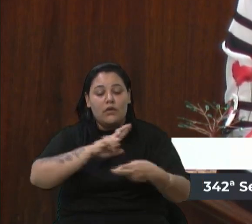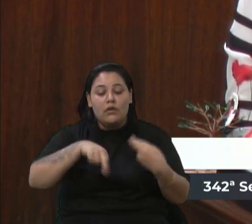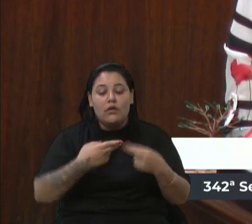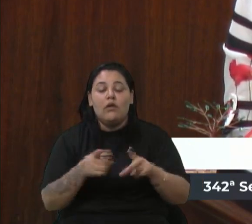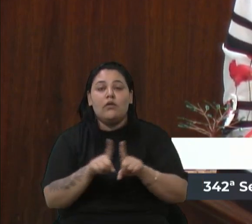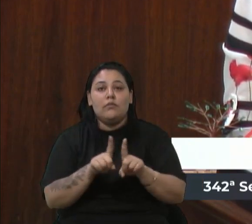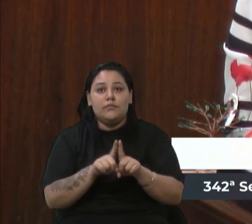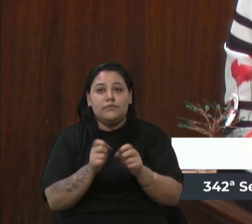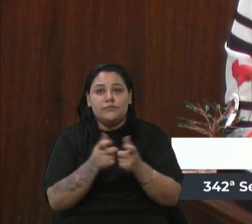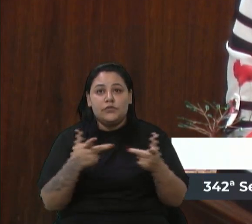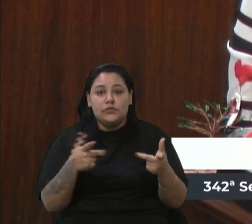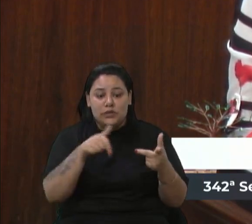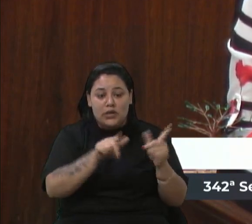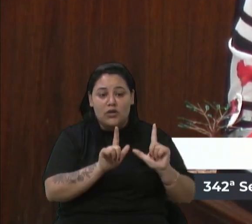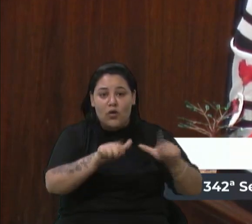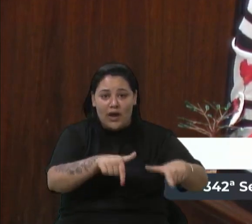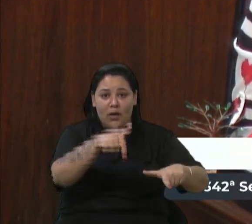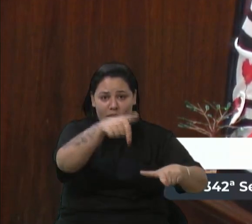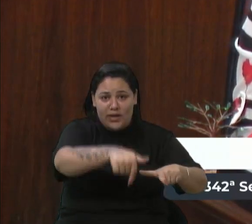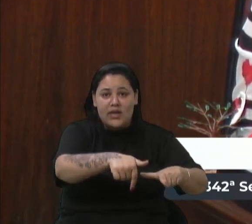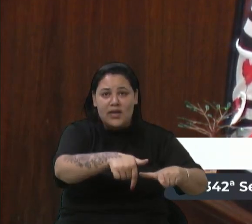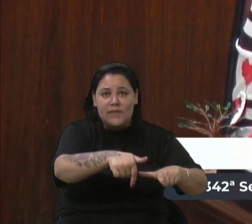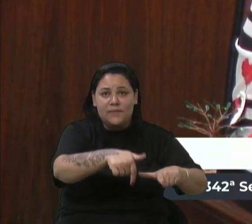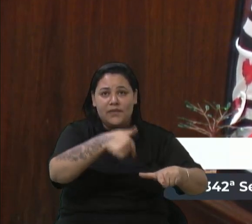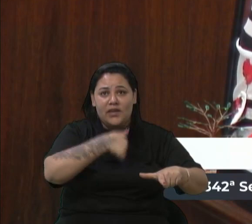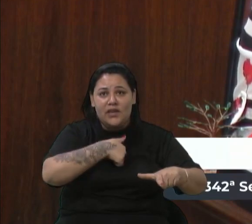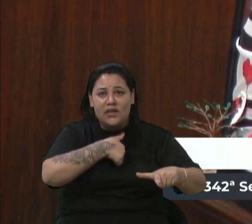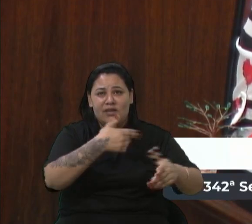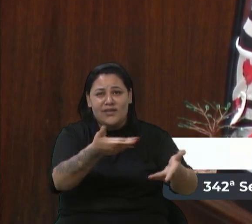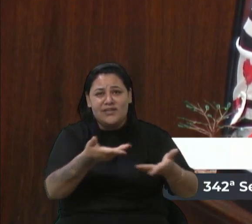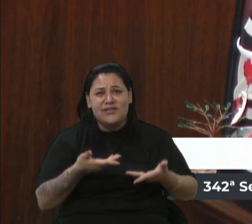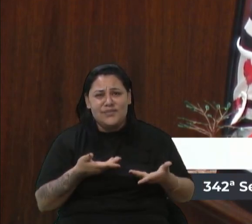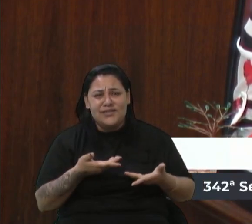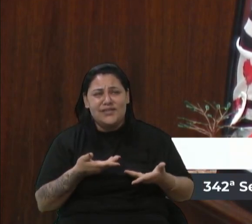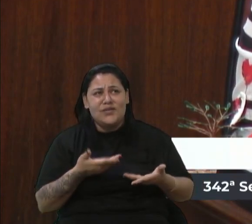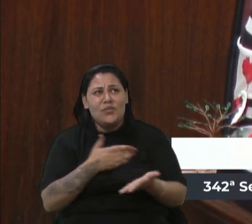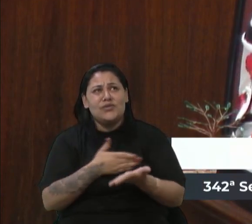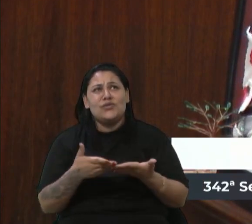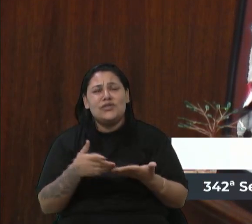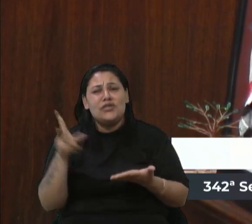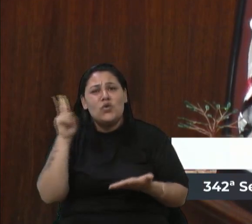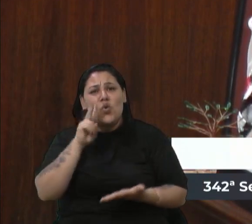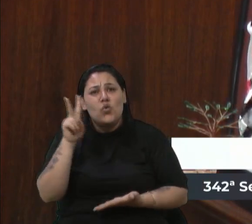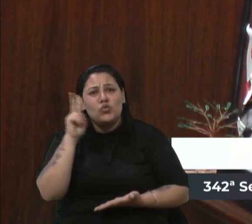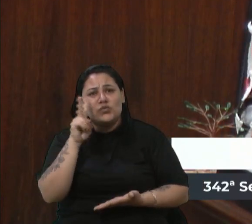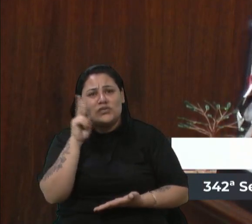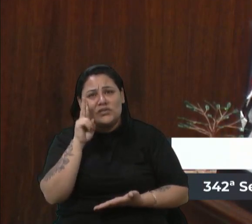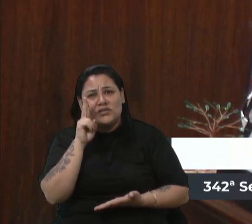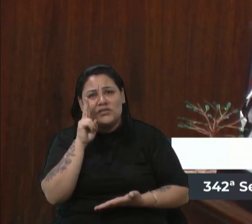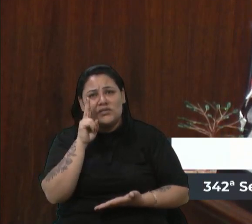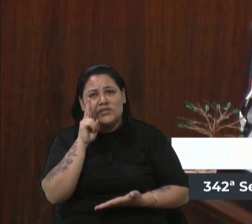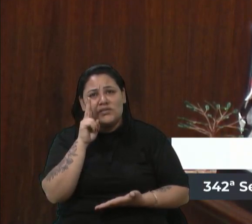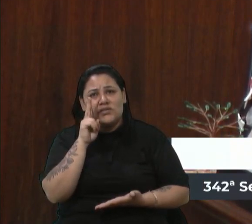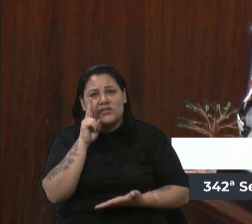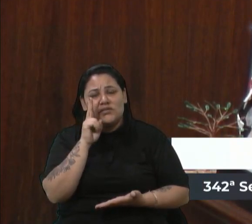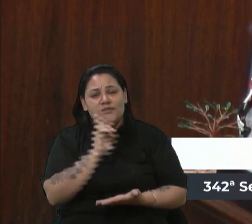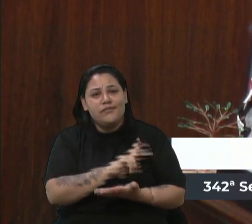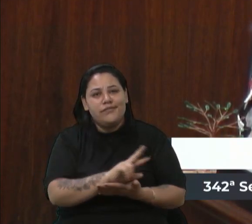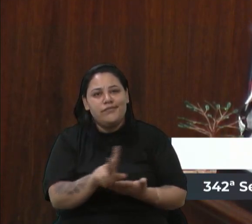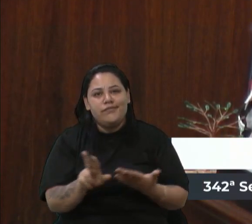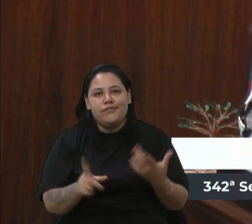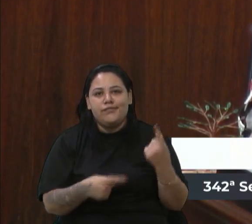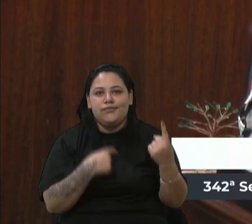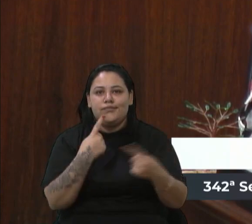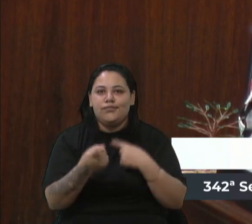este estabelecimento, eu recebi desde segunda várias reclamações também, e a gente